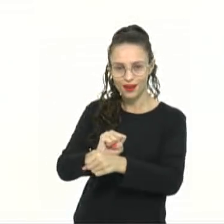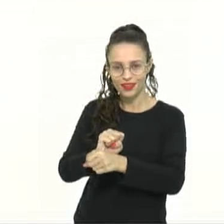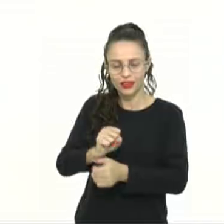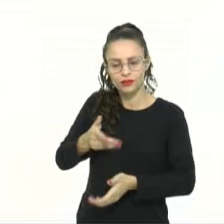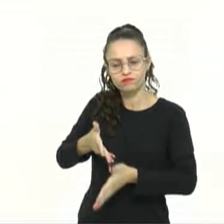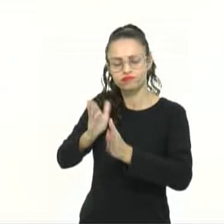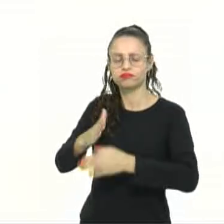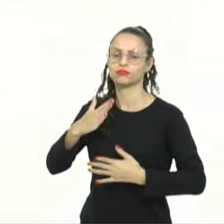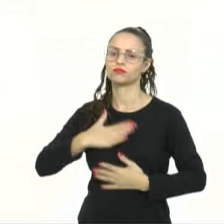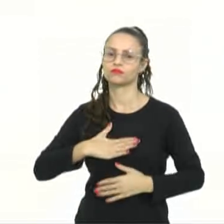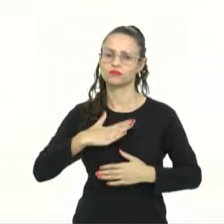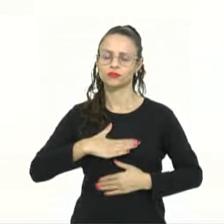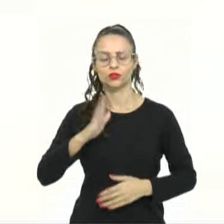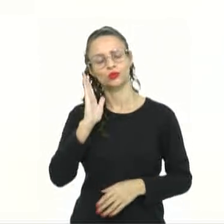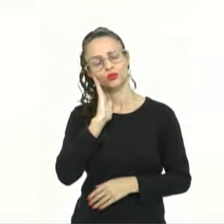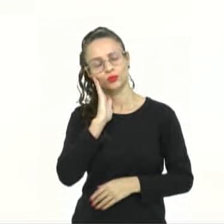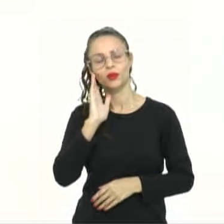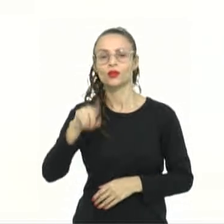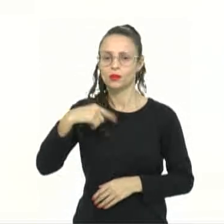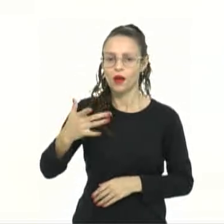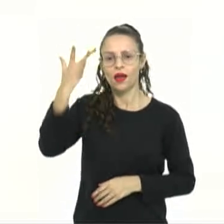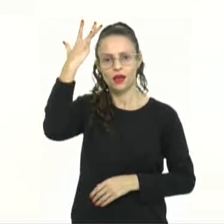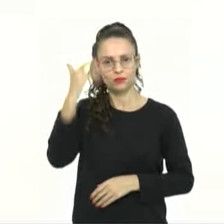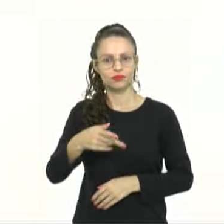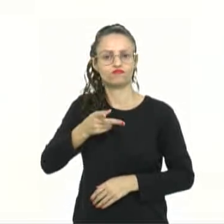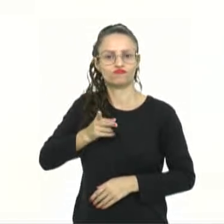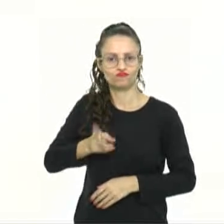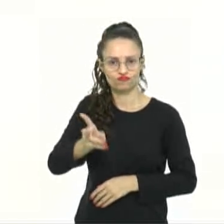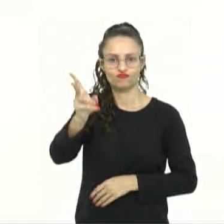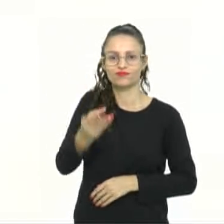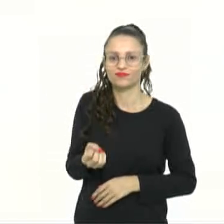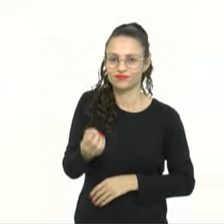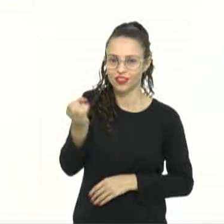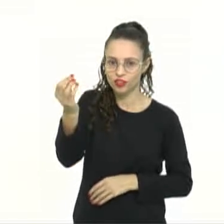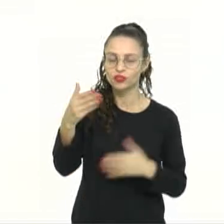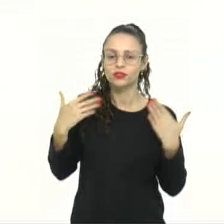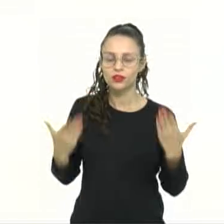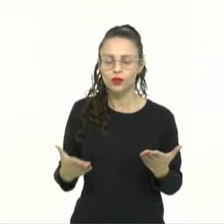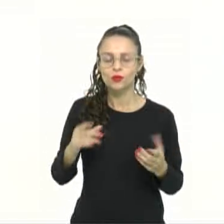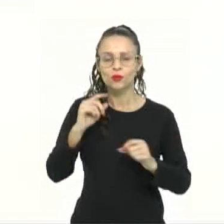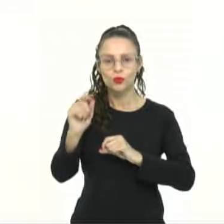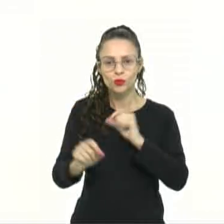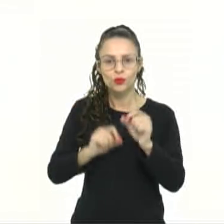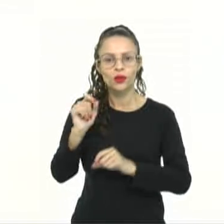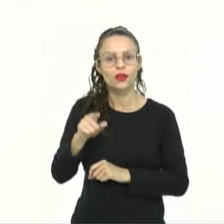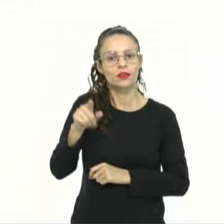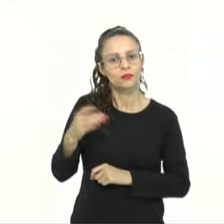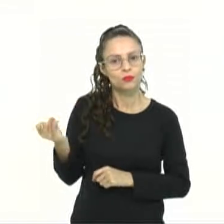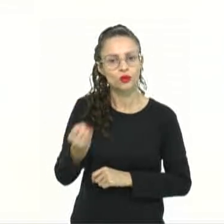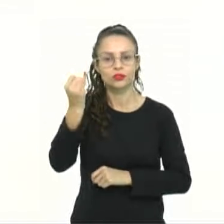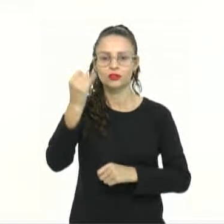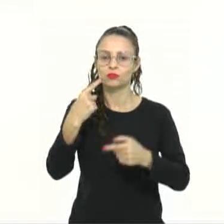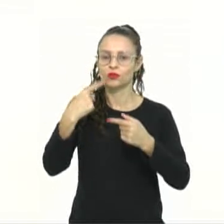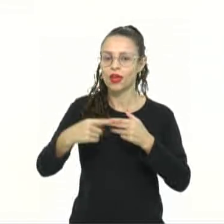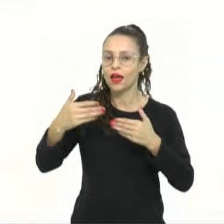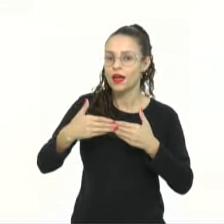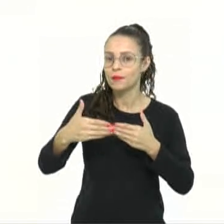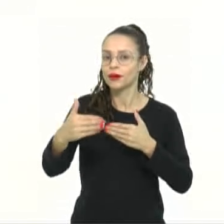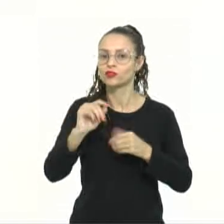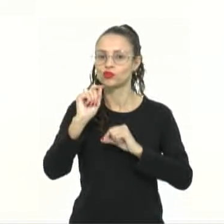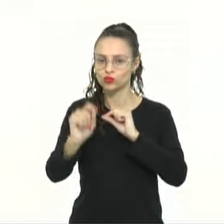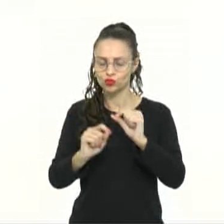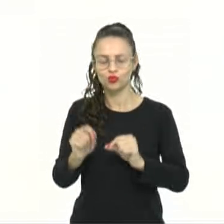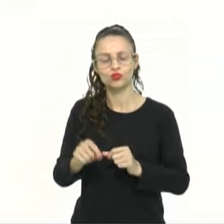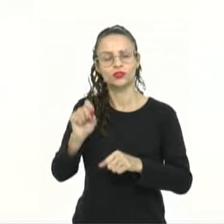eles descansavam, dormiam e depois no outro dia seguiam viagem. Então, daí a importância, porque a partir